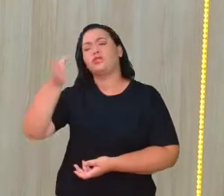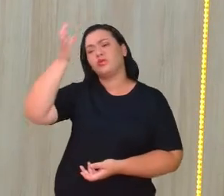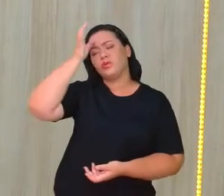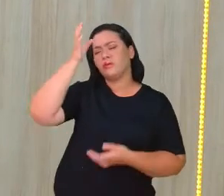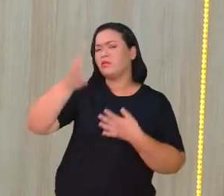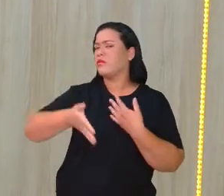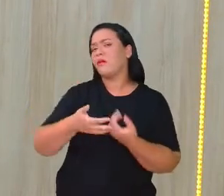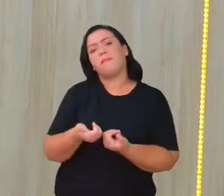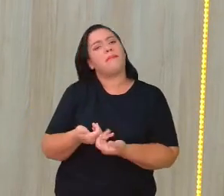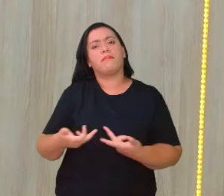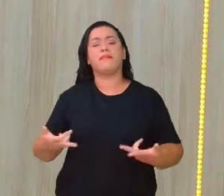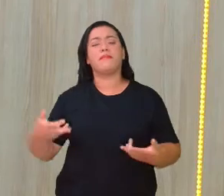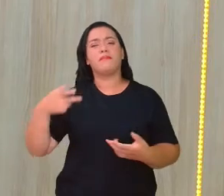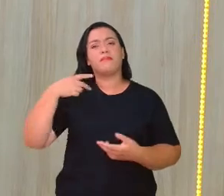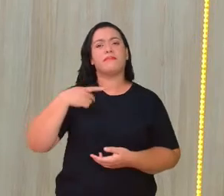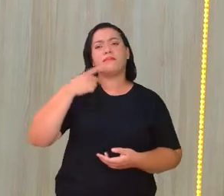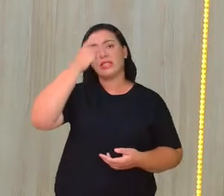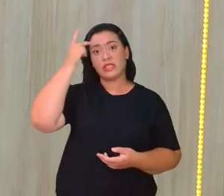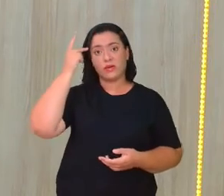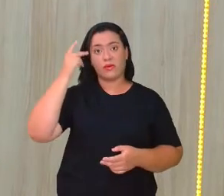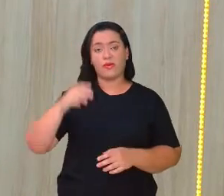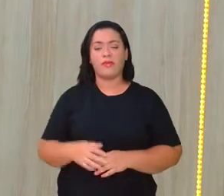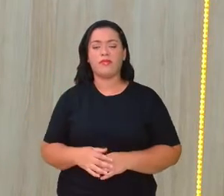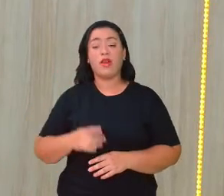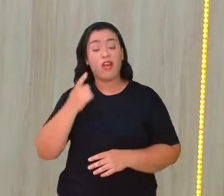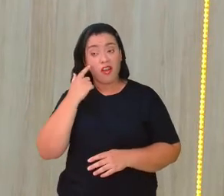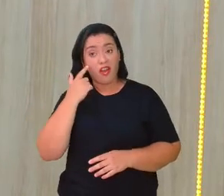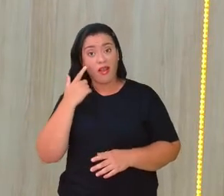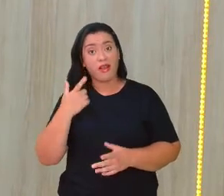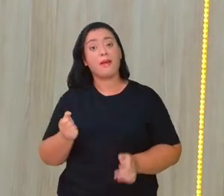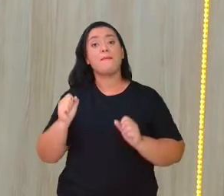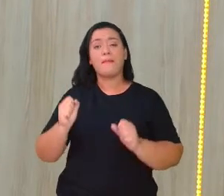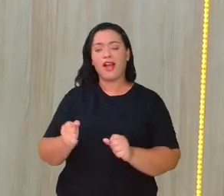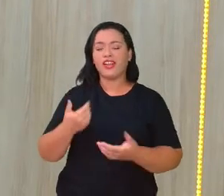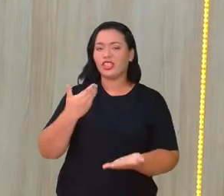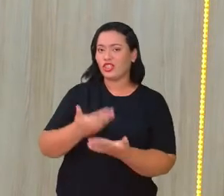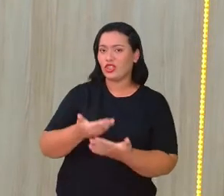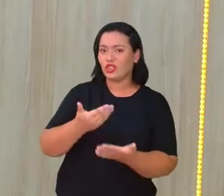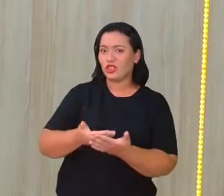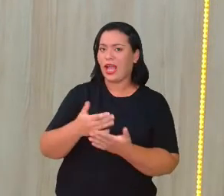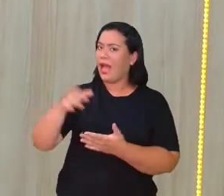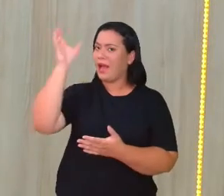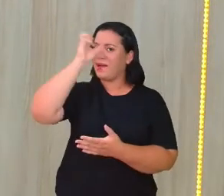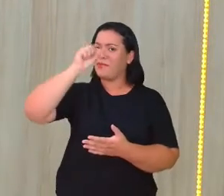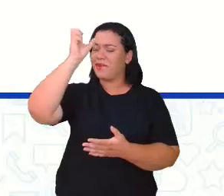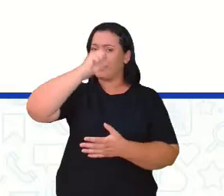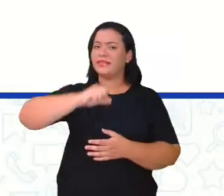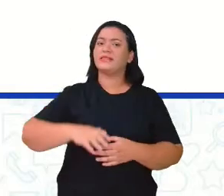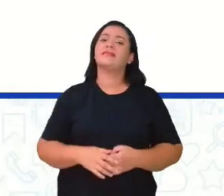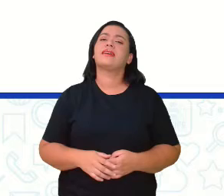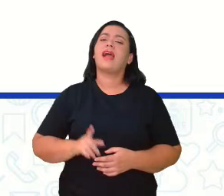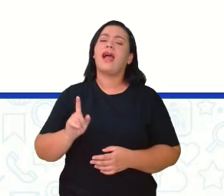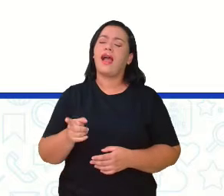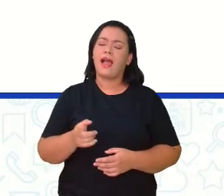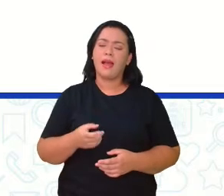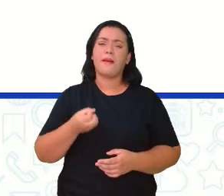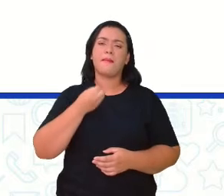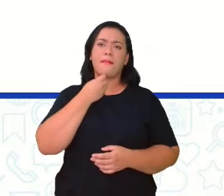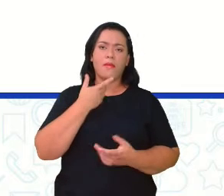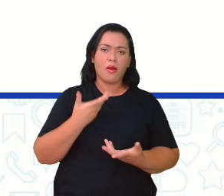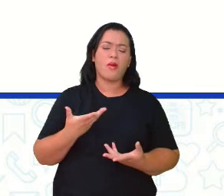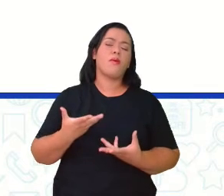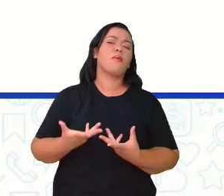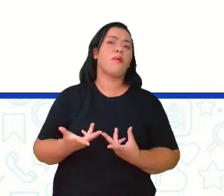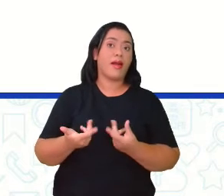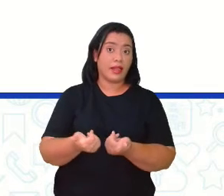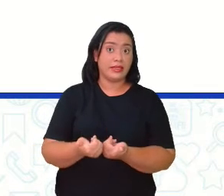alguém aí que está na época escolar ainda e diz, ó, tem esse canal aqui, bora aprender, que é de qualidade, né?